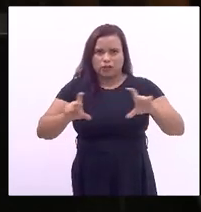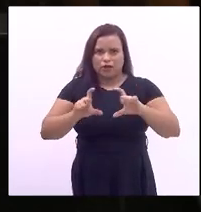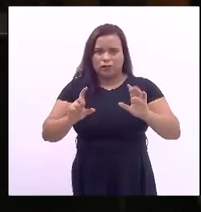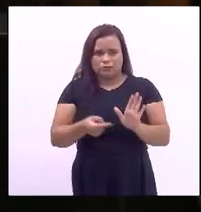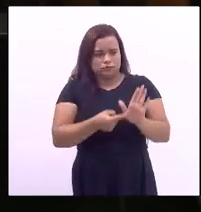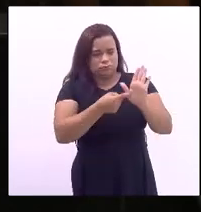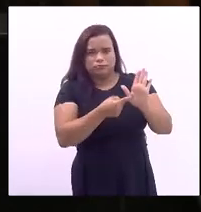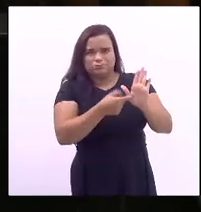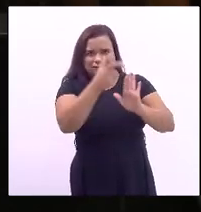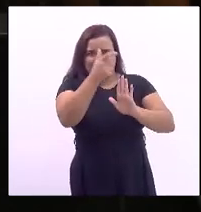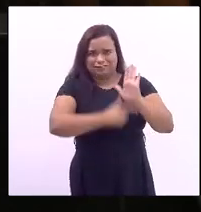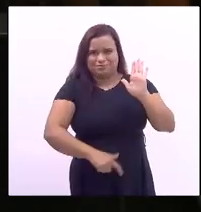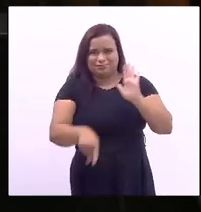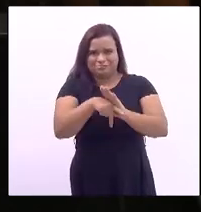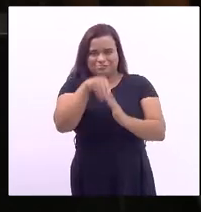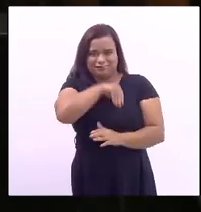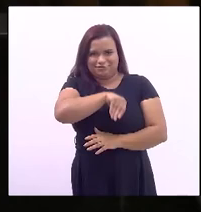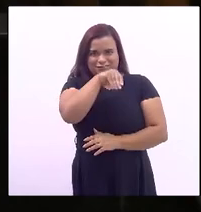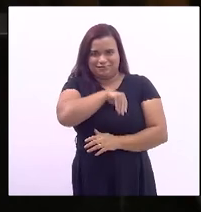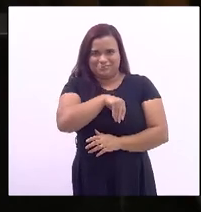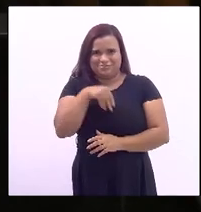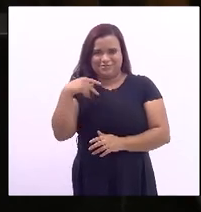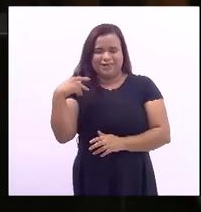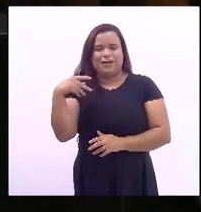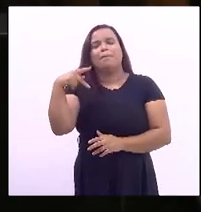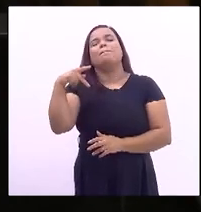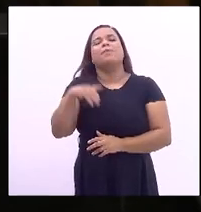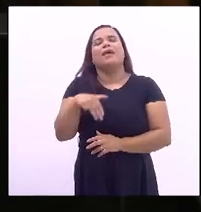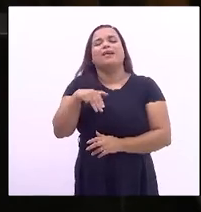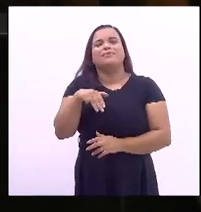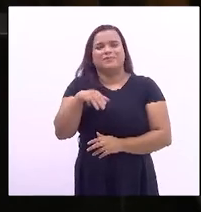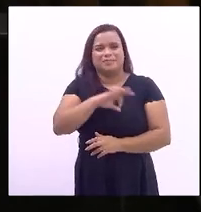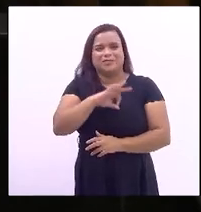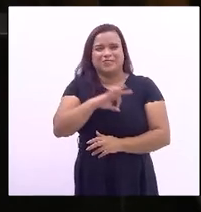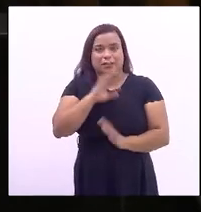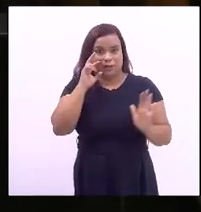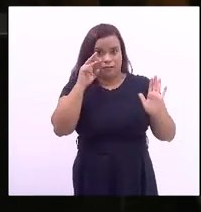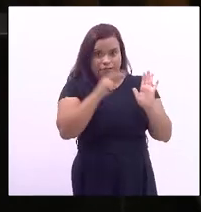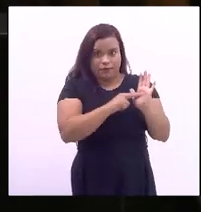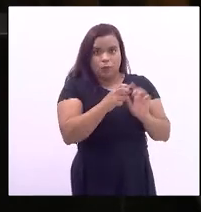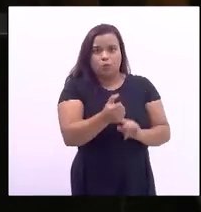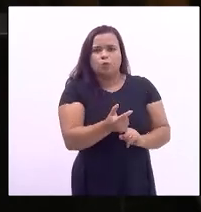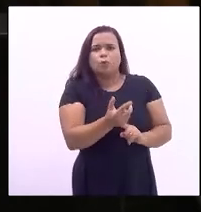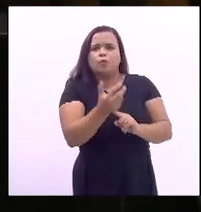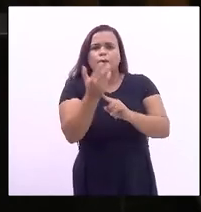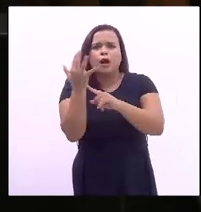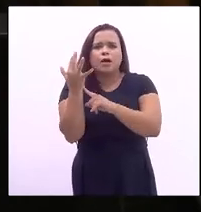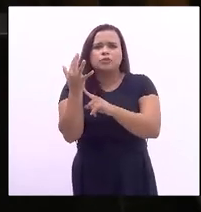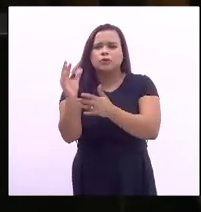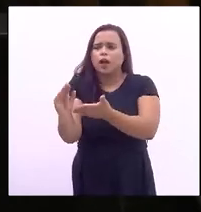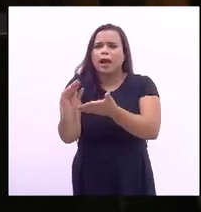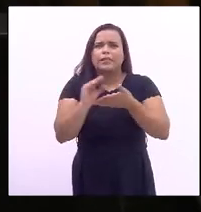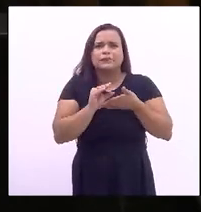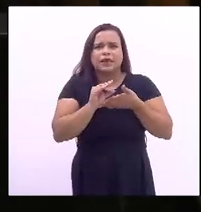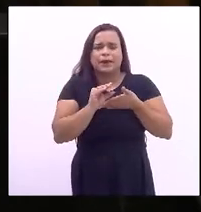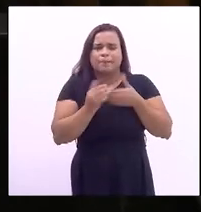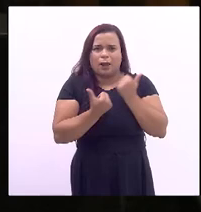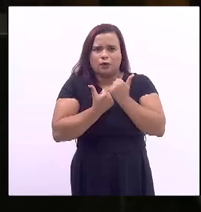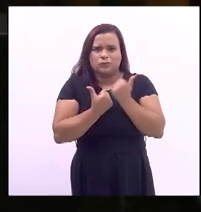um Praça da PM E verificou a quantidade pífia que ele recebe com o auxílio transporte